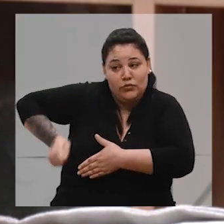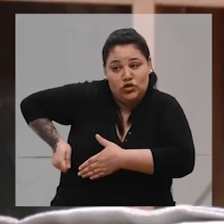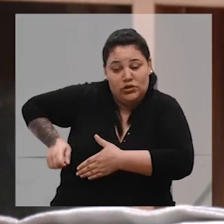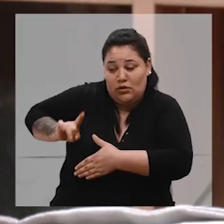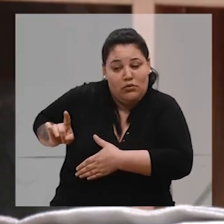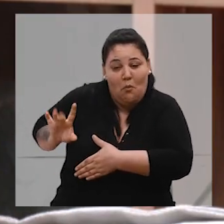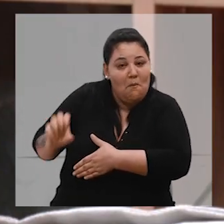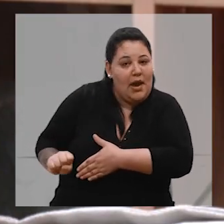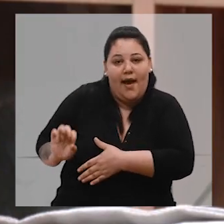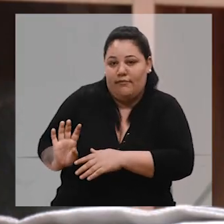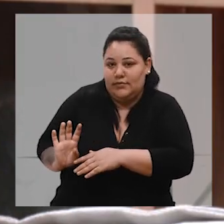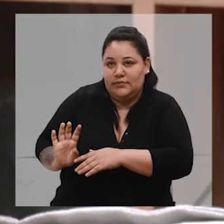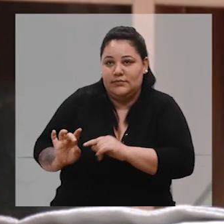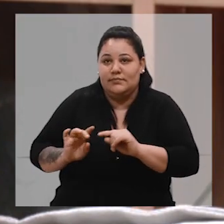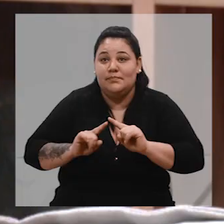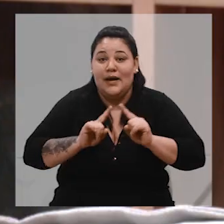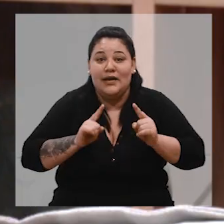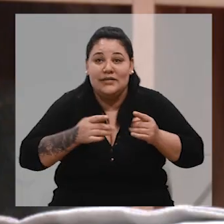deixava dentro da mochila, não mexia.